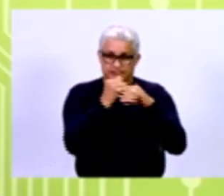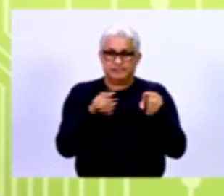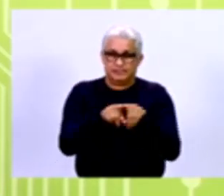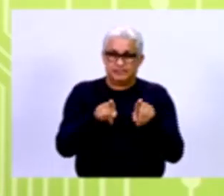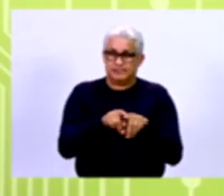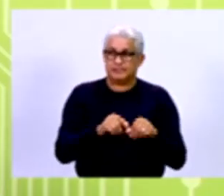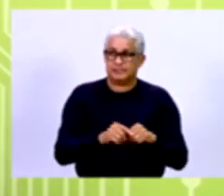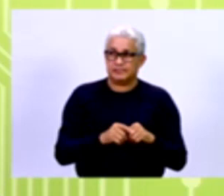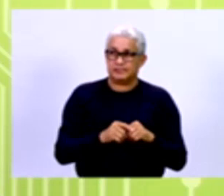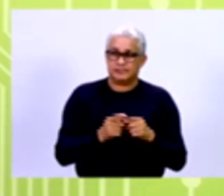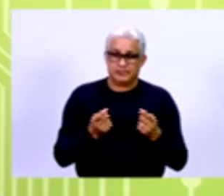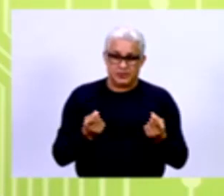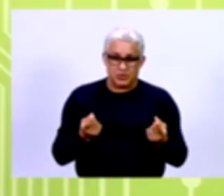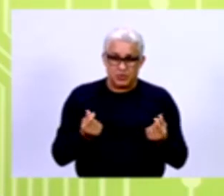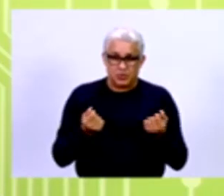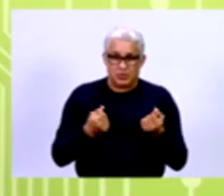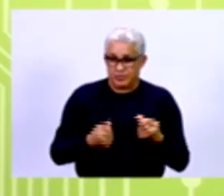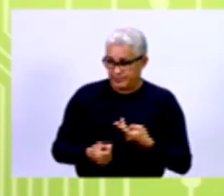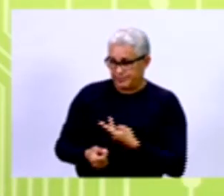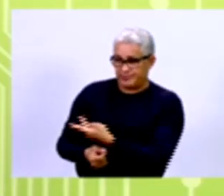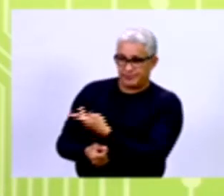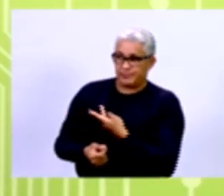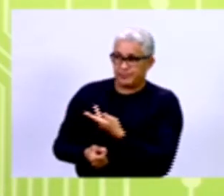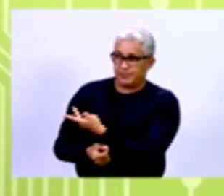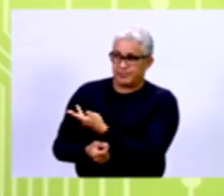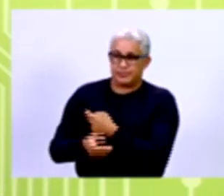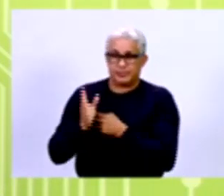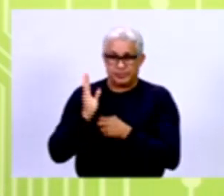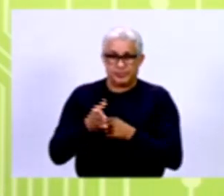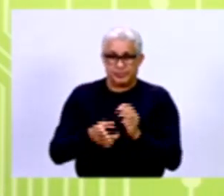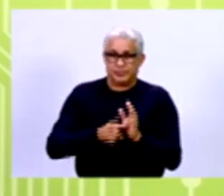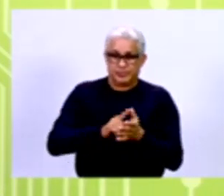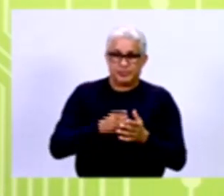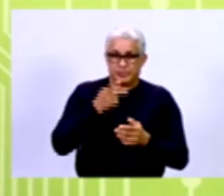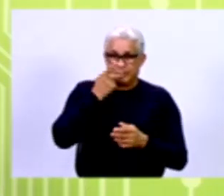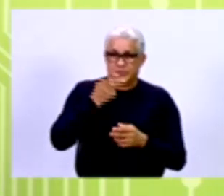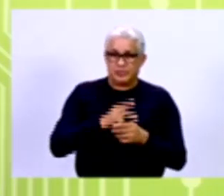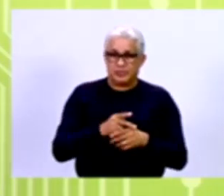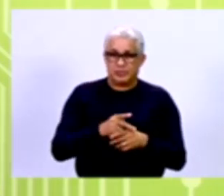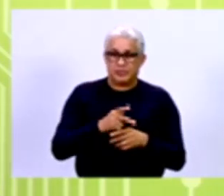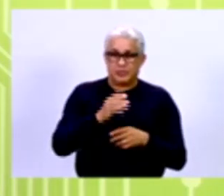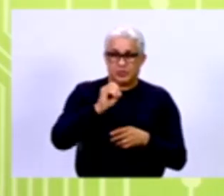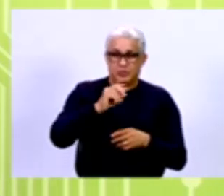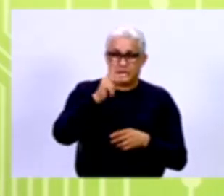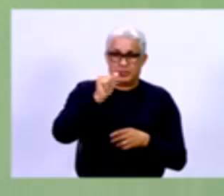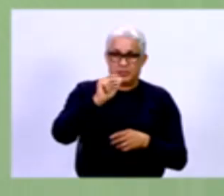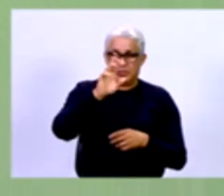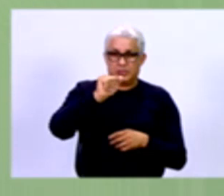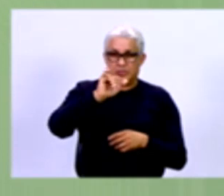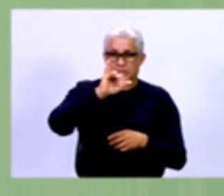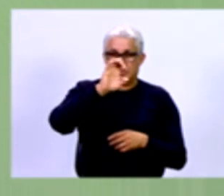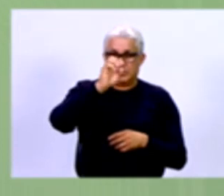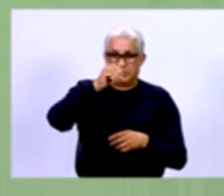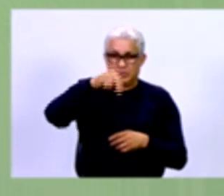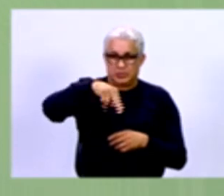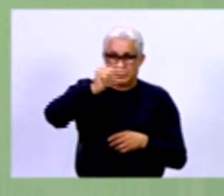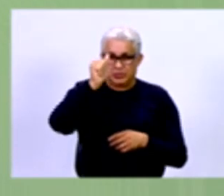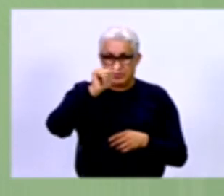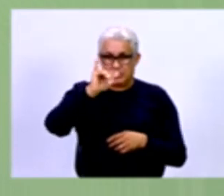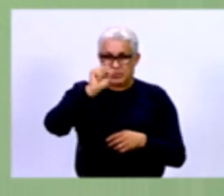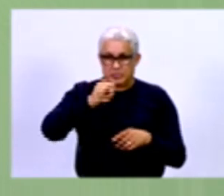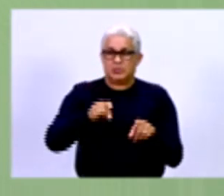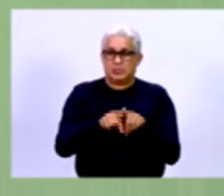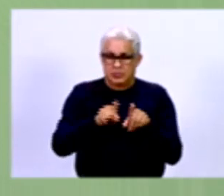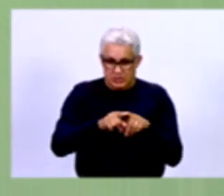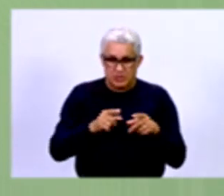gastos que nós, eu e a professora Denise, assinalamos inicialmente, os chamados gastos operacionais, a gente agrega também outros gastos,